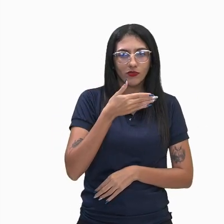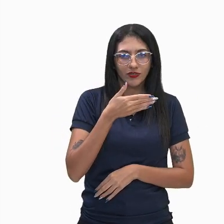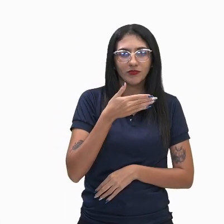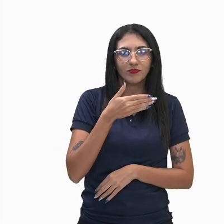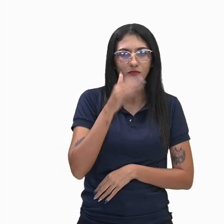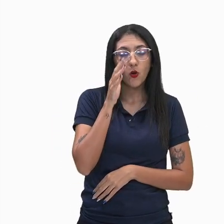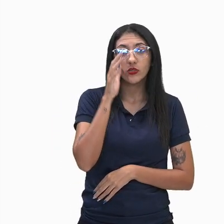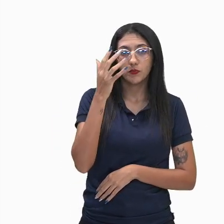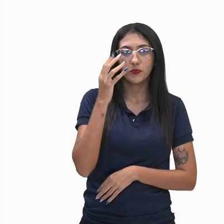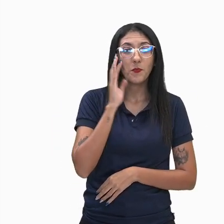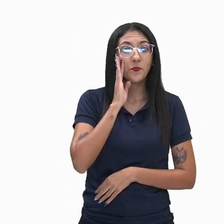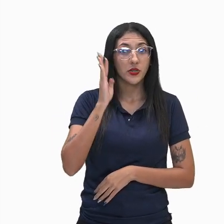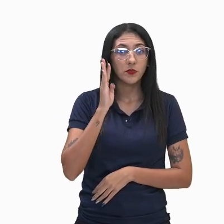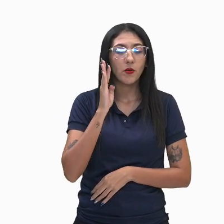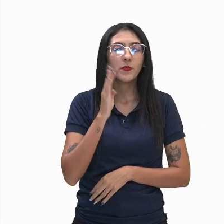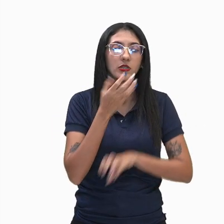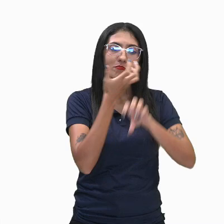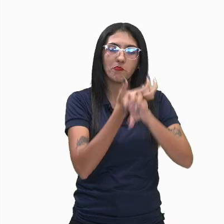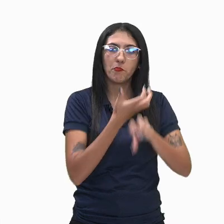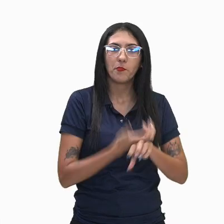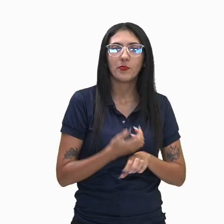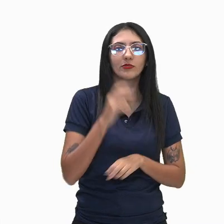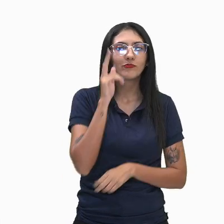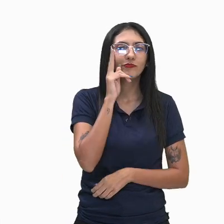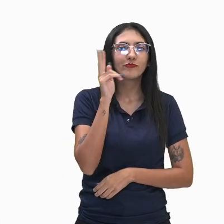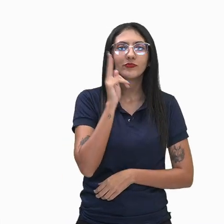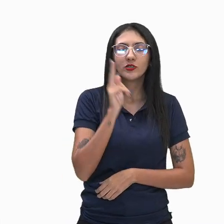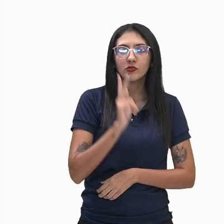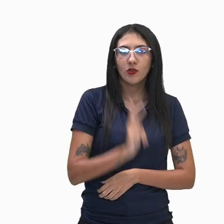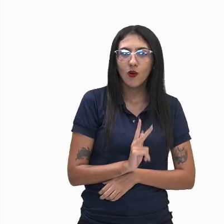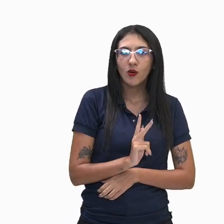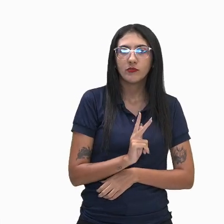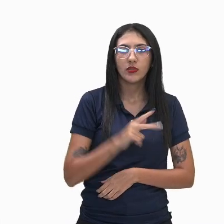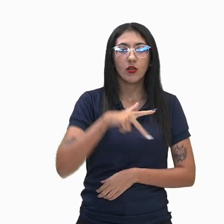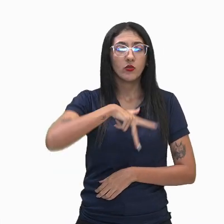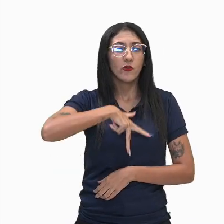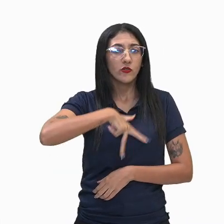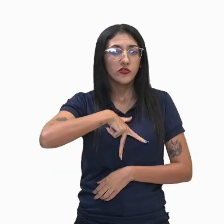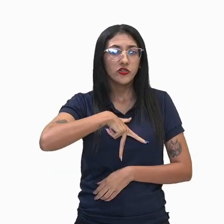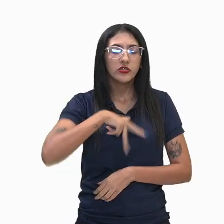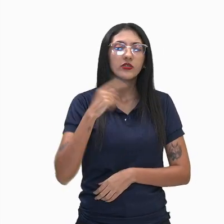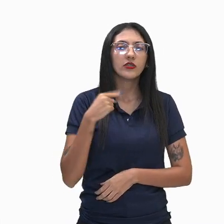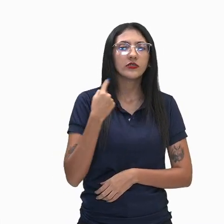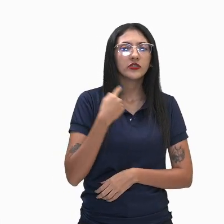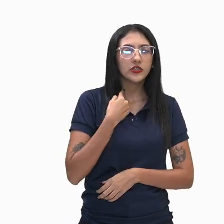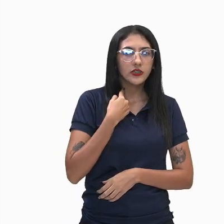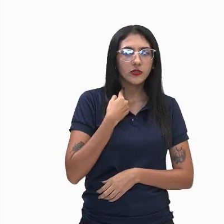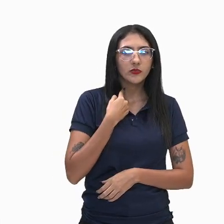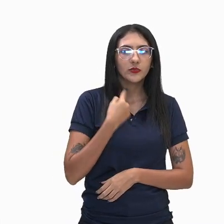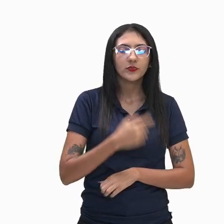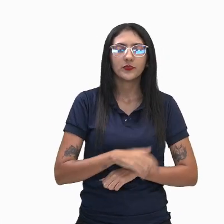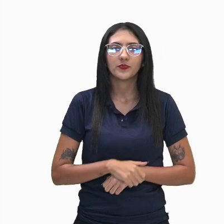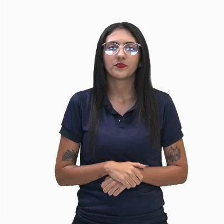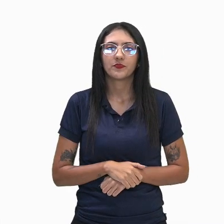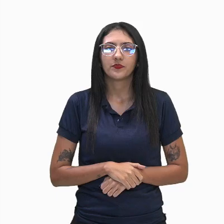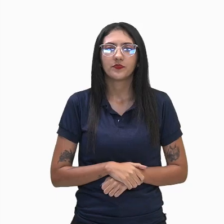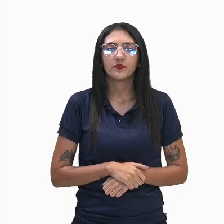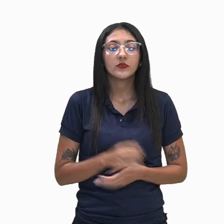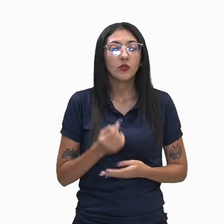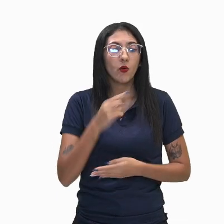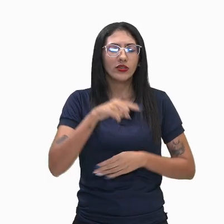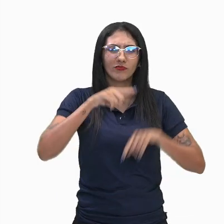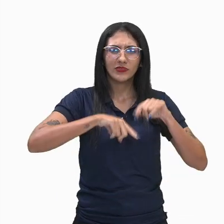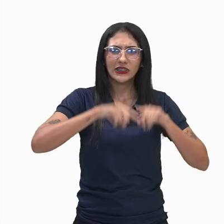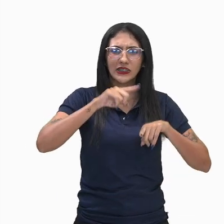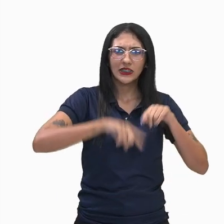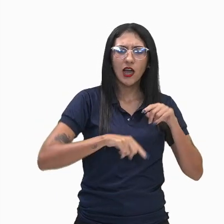fatos, especialmente em disciplinas como a história, a arqueologia, o direito, né? Então, as fontes materiais,